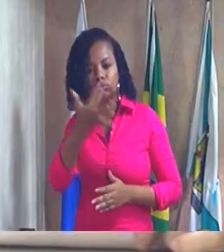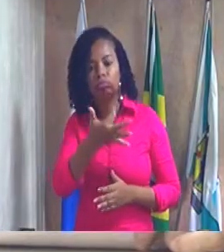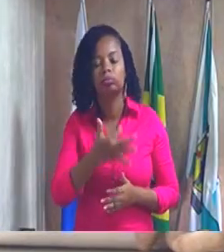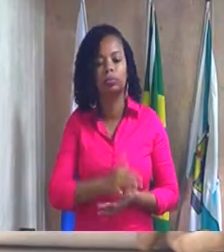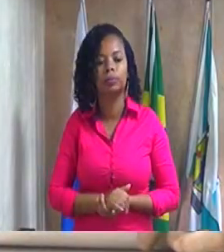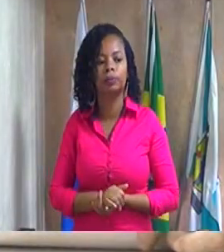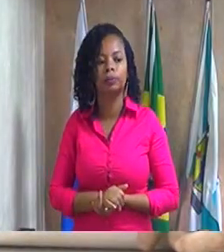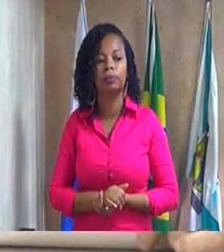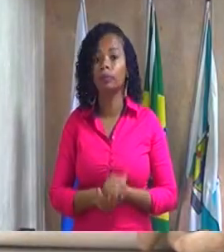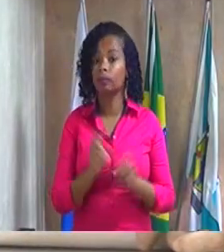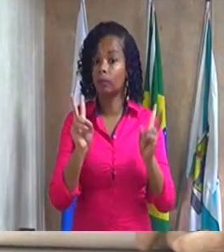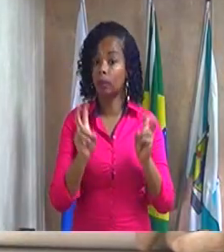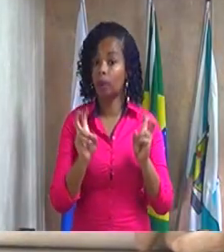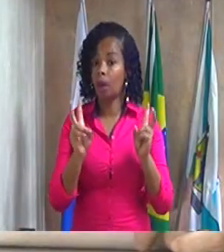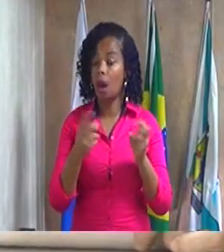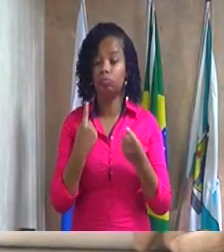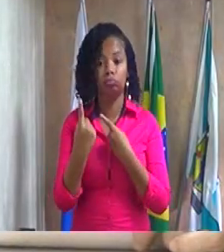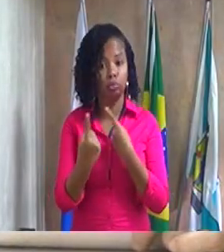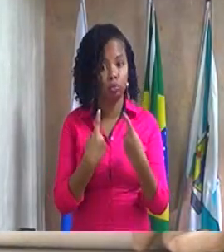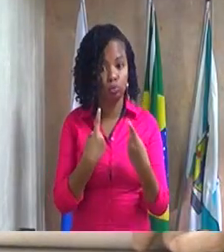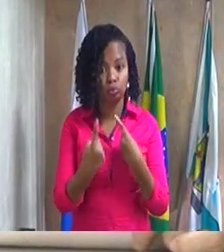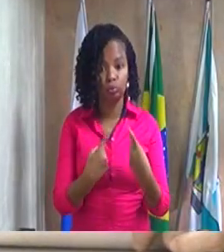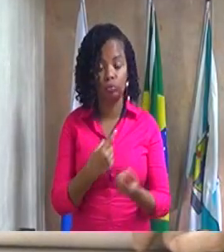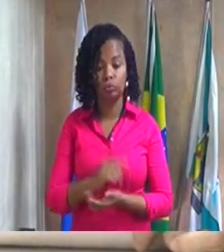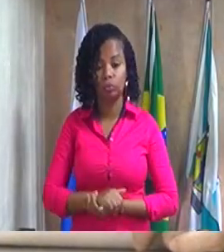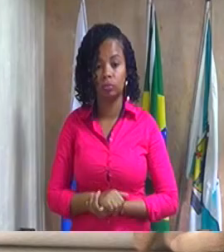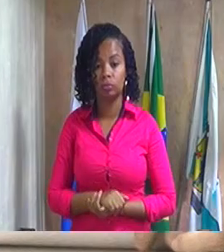A matéria encontra-se em discussão.